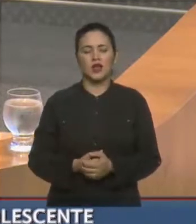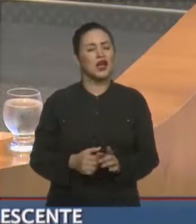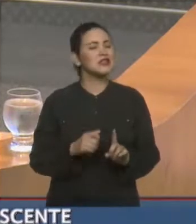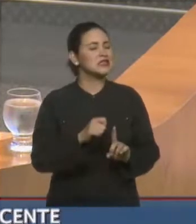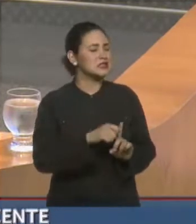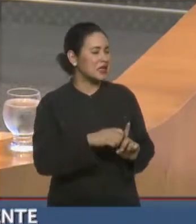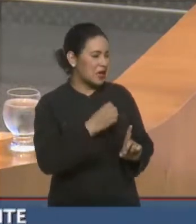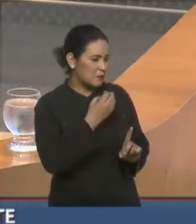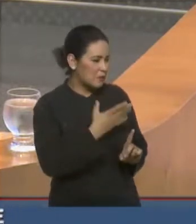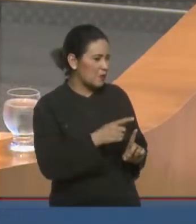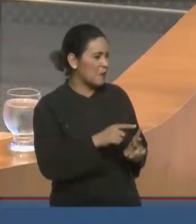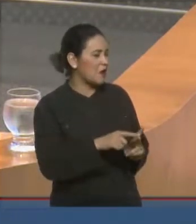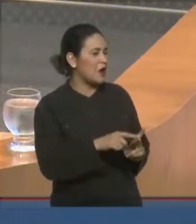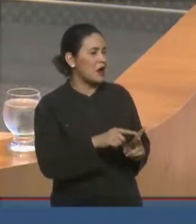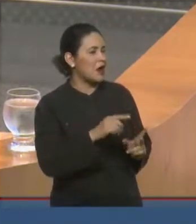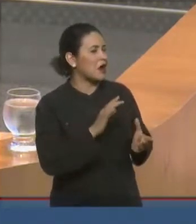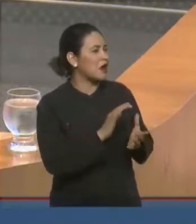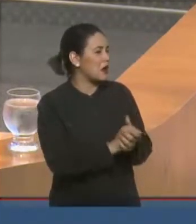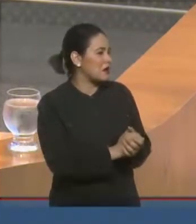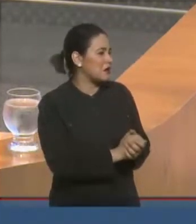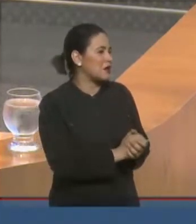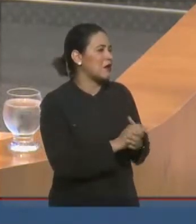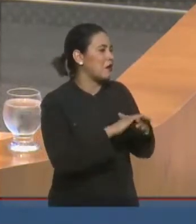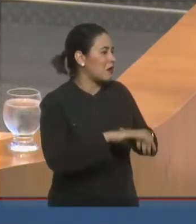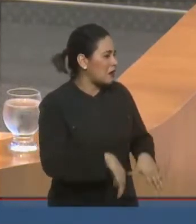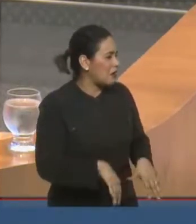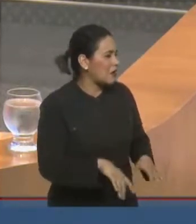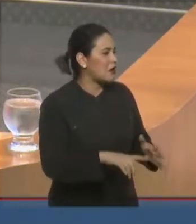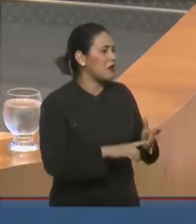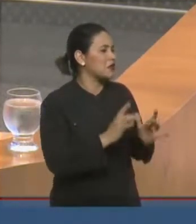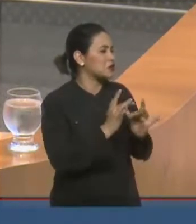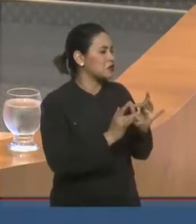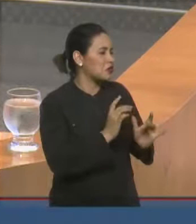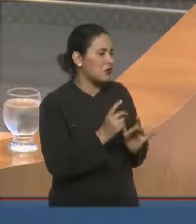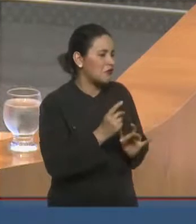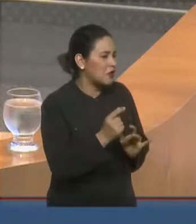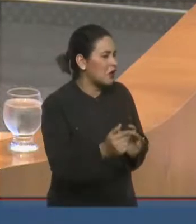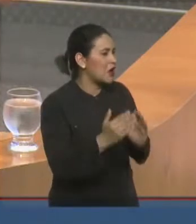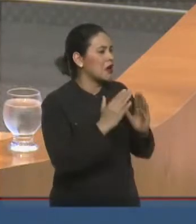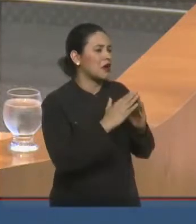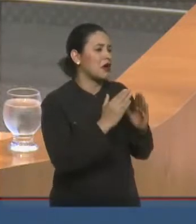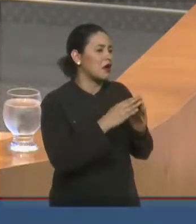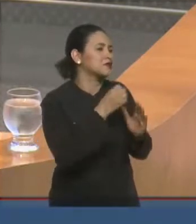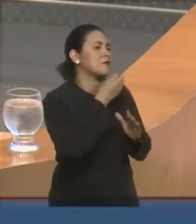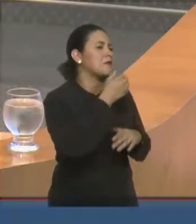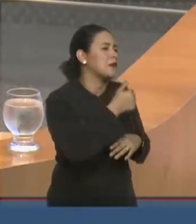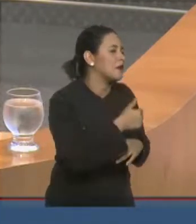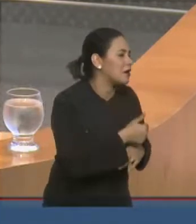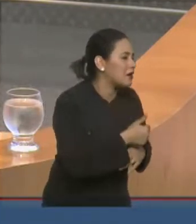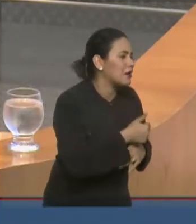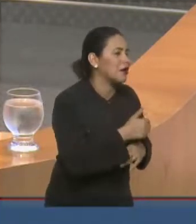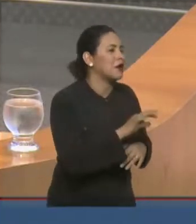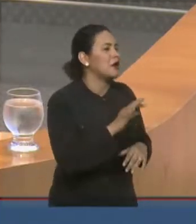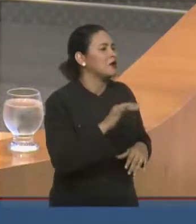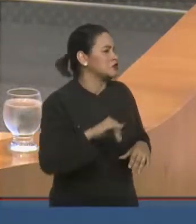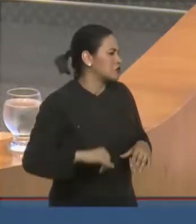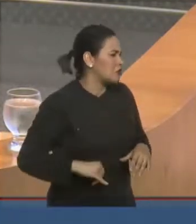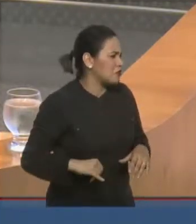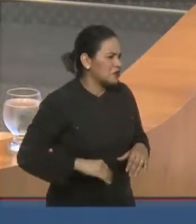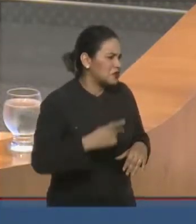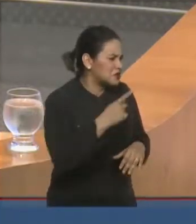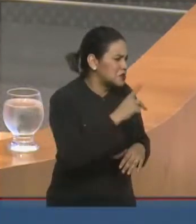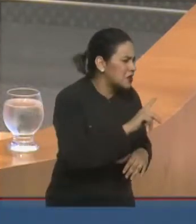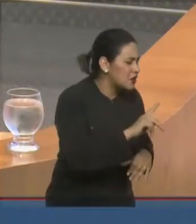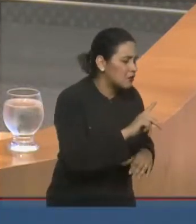estamos chateados, se o casamento chegou a fim, se o noivo foi embora, se aquela paixão não correspondida está doendo no peito. Isto